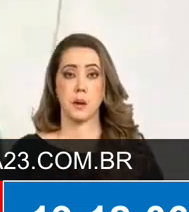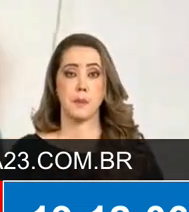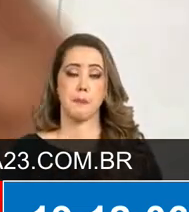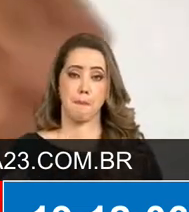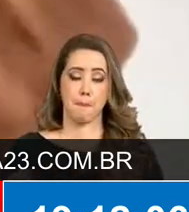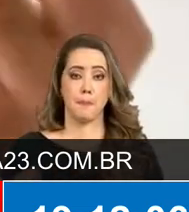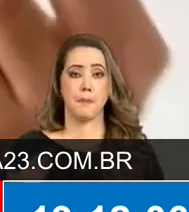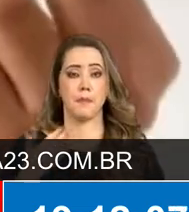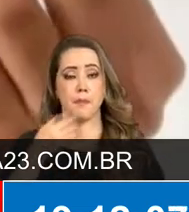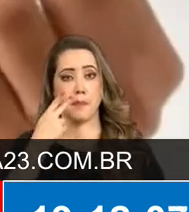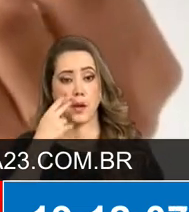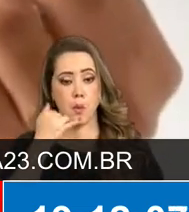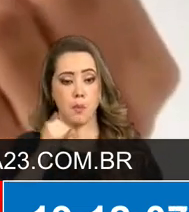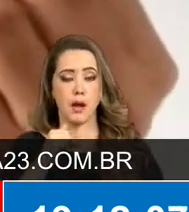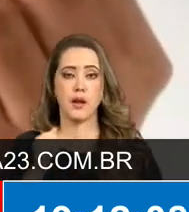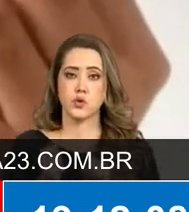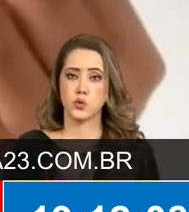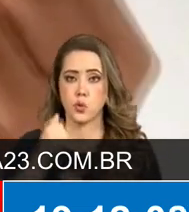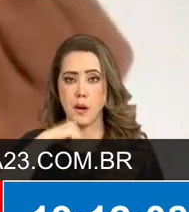e ele perdeu renda.